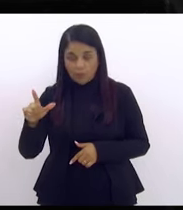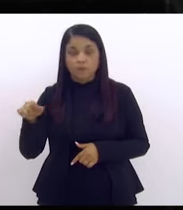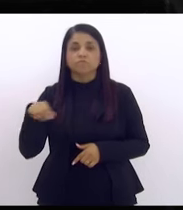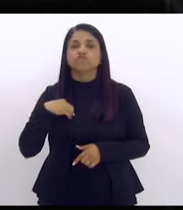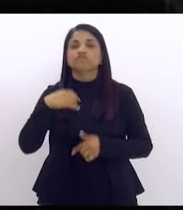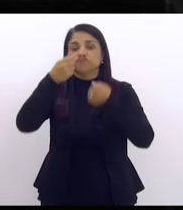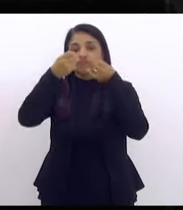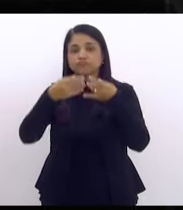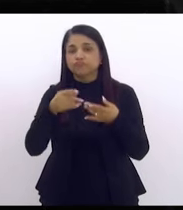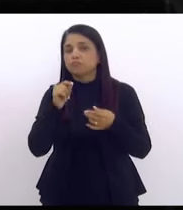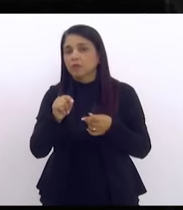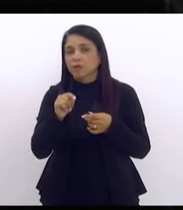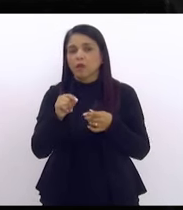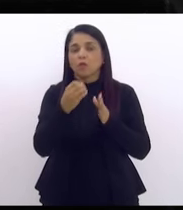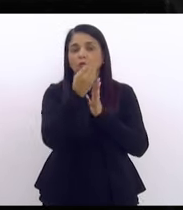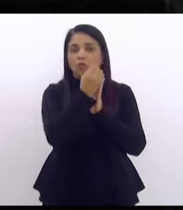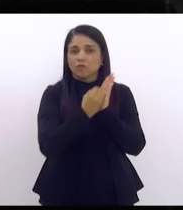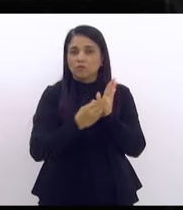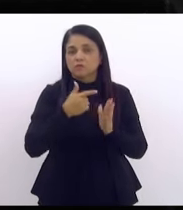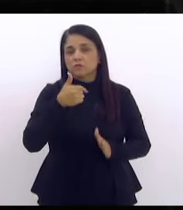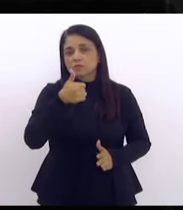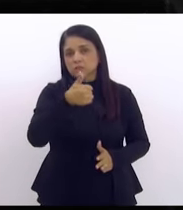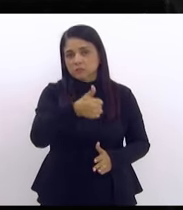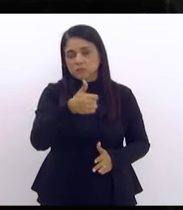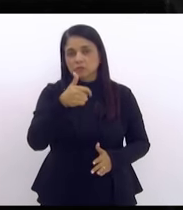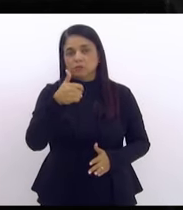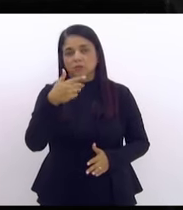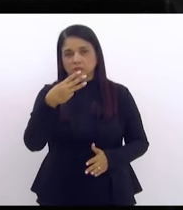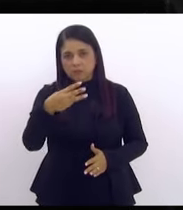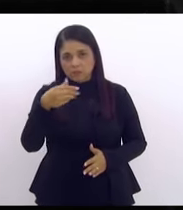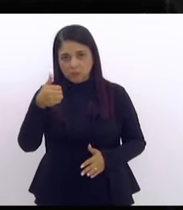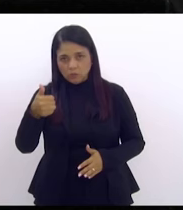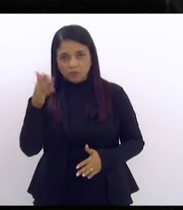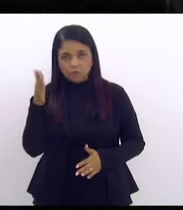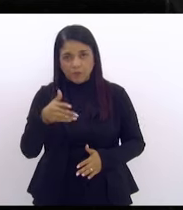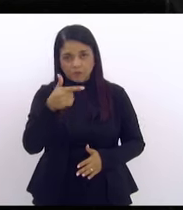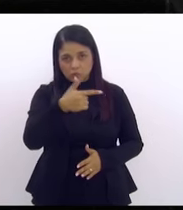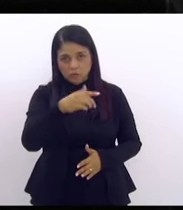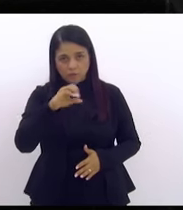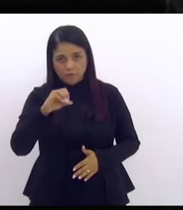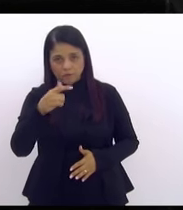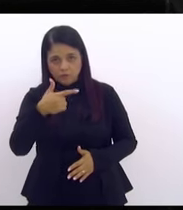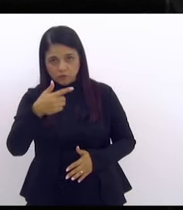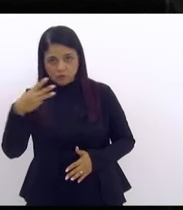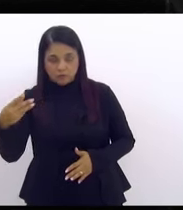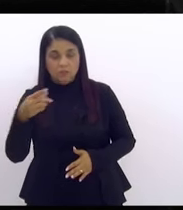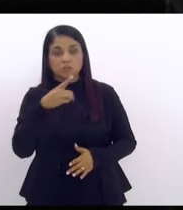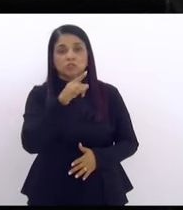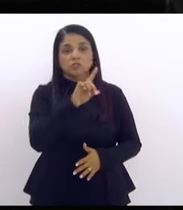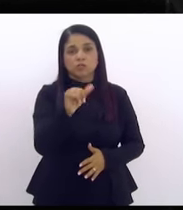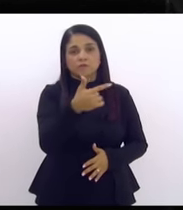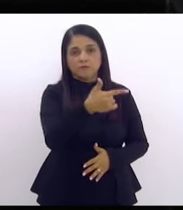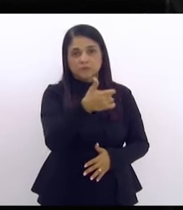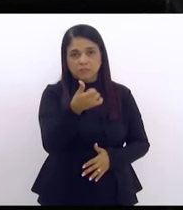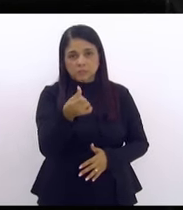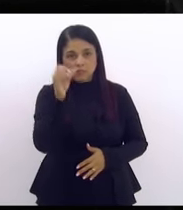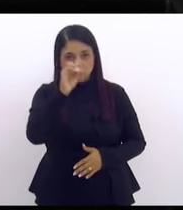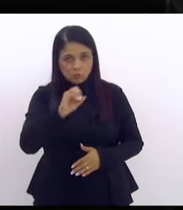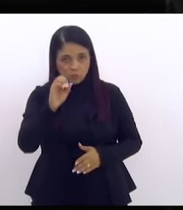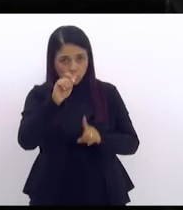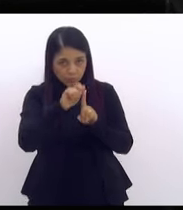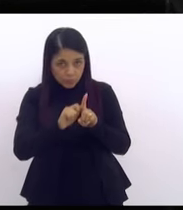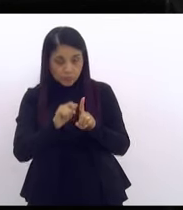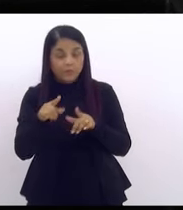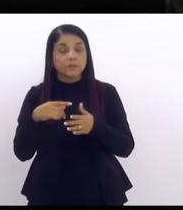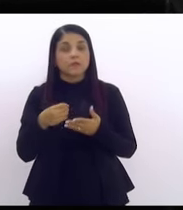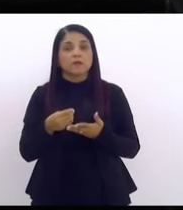em referência ao ofício 131 de 2023, de 26 de outubro de 23, emitido pelo